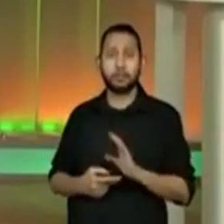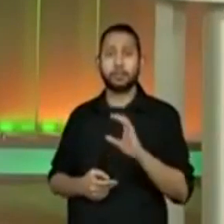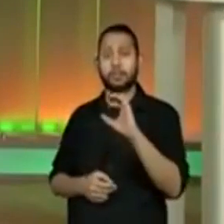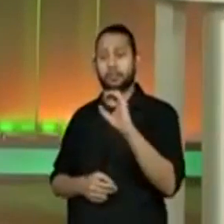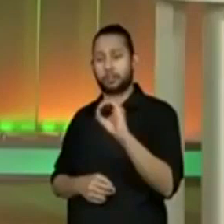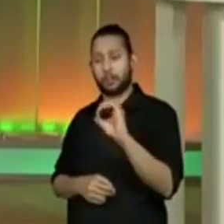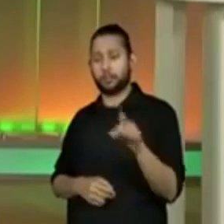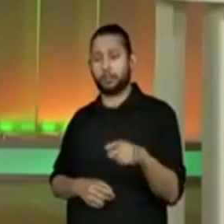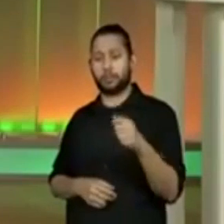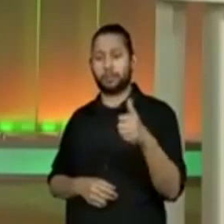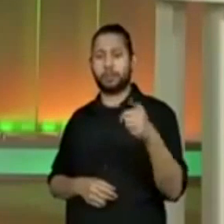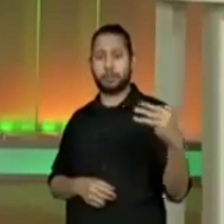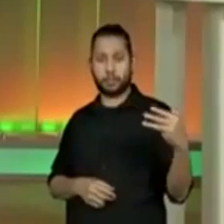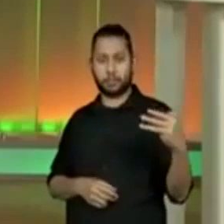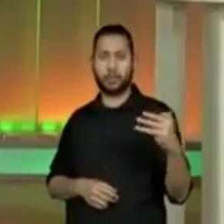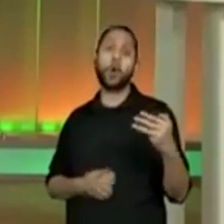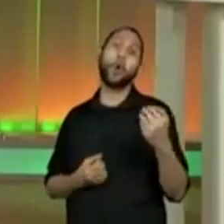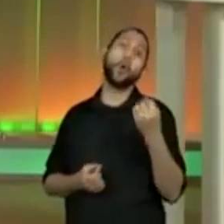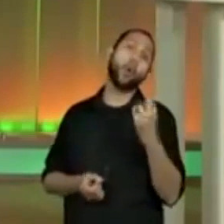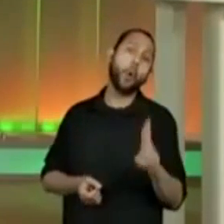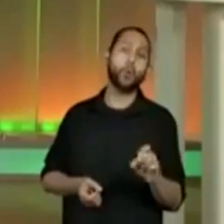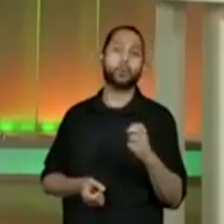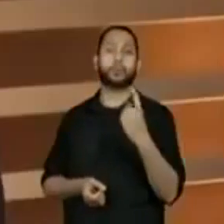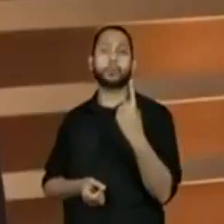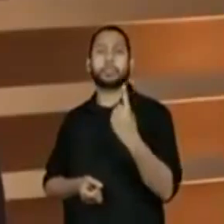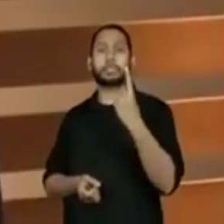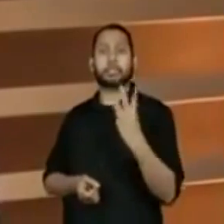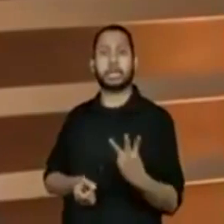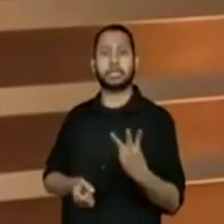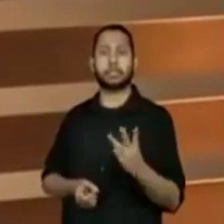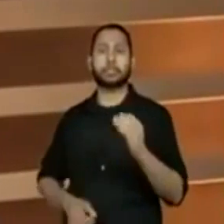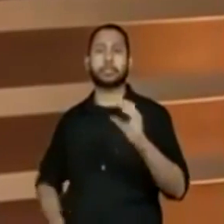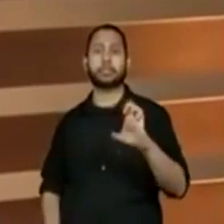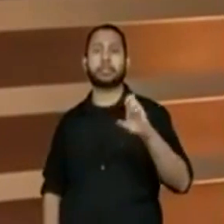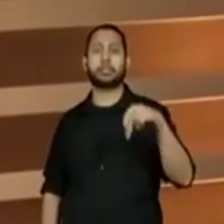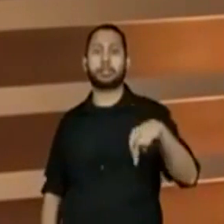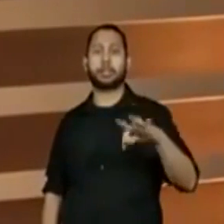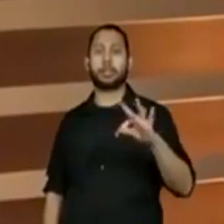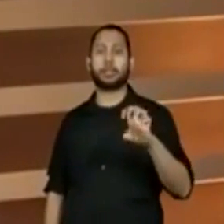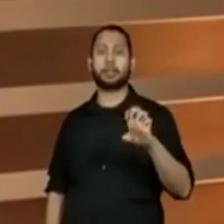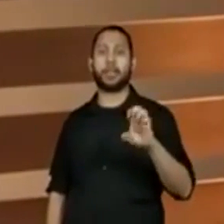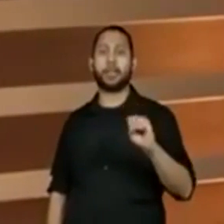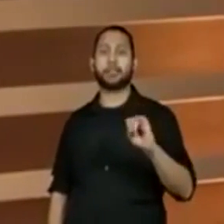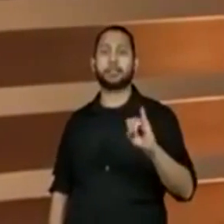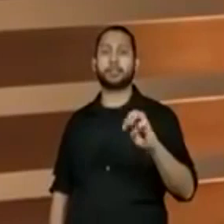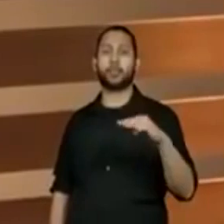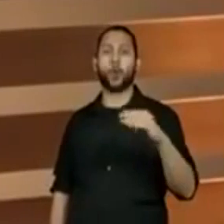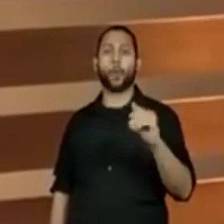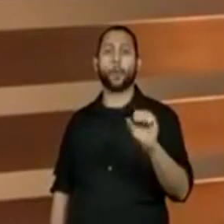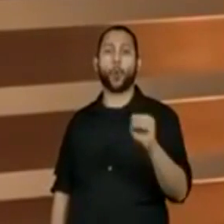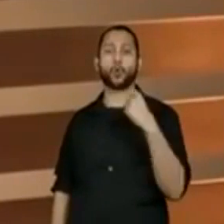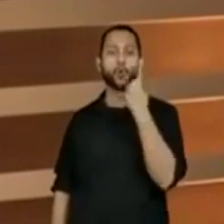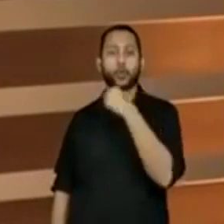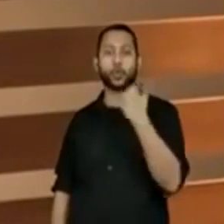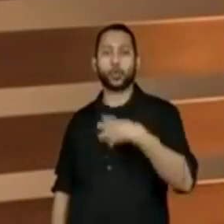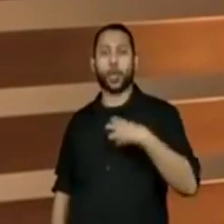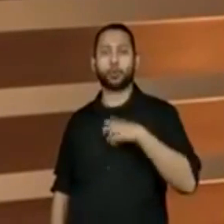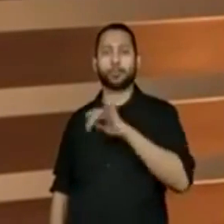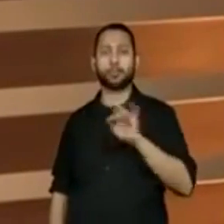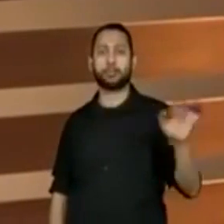falando agora. Se não fosse sistema monetário, eu poderia estar falando 13